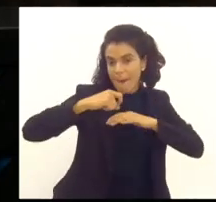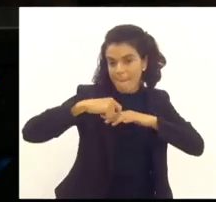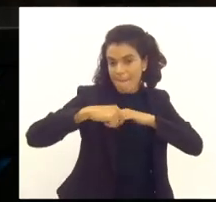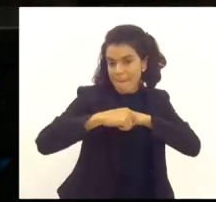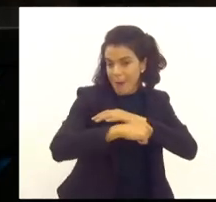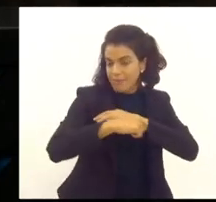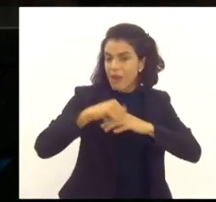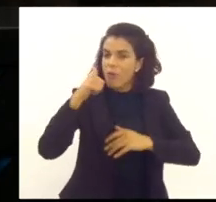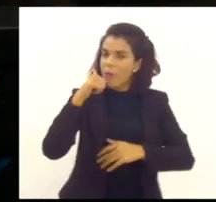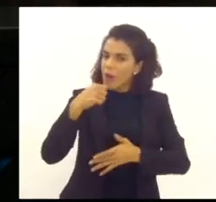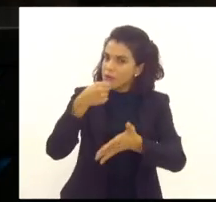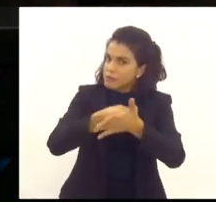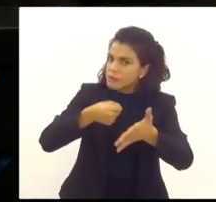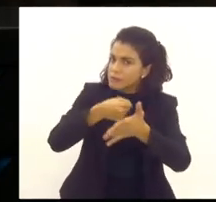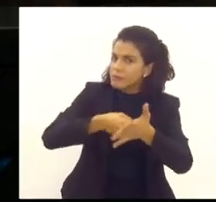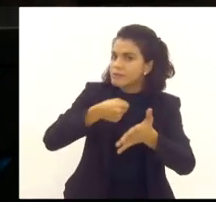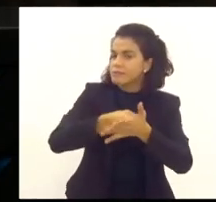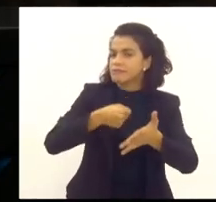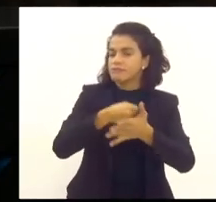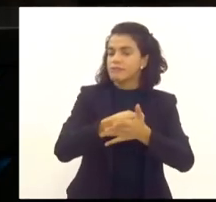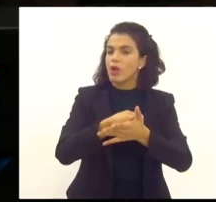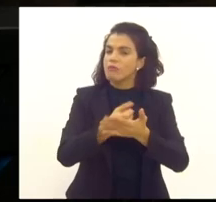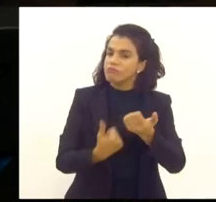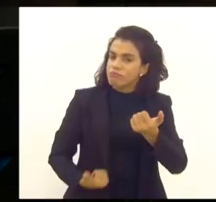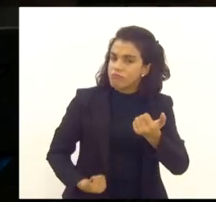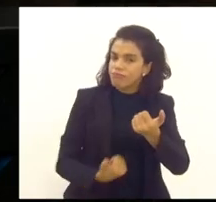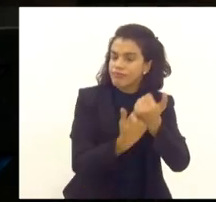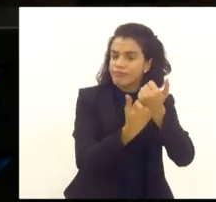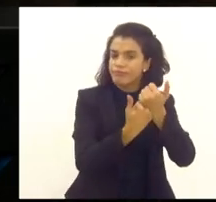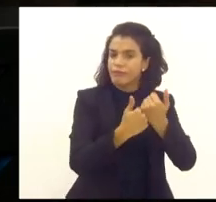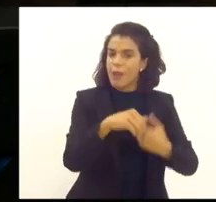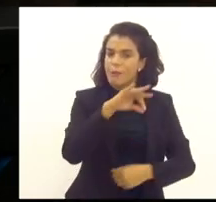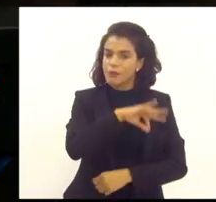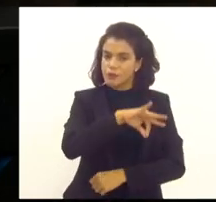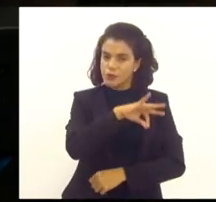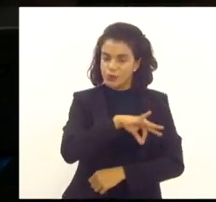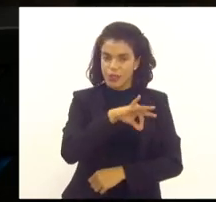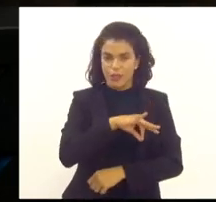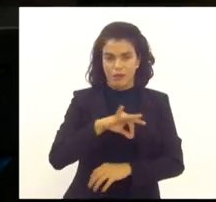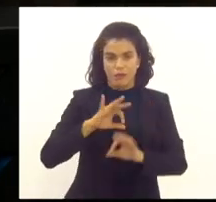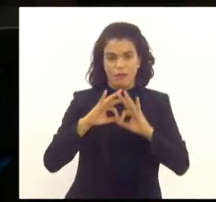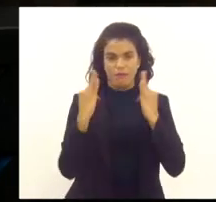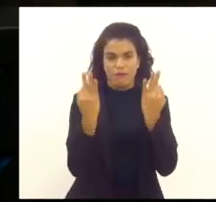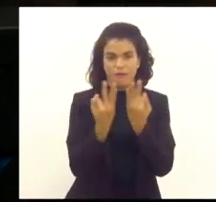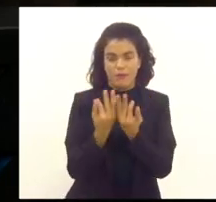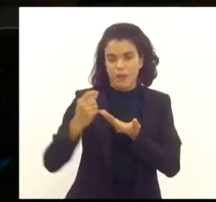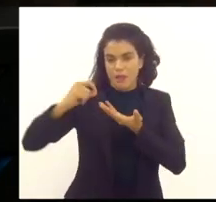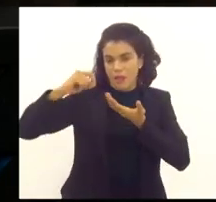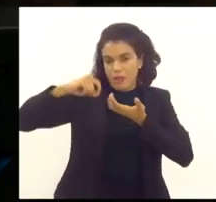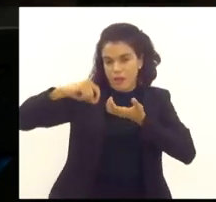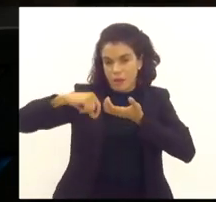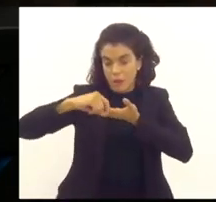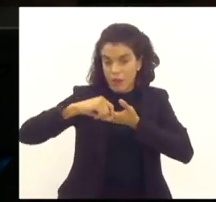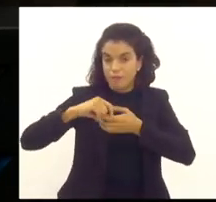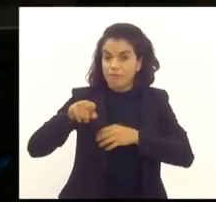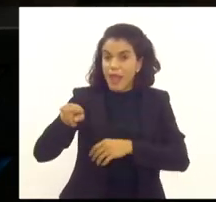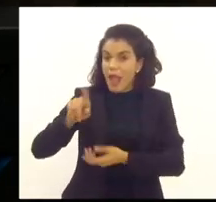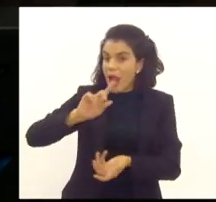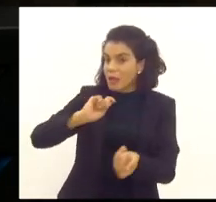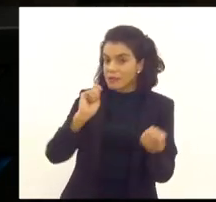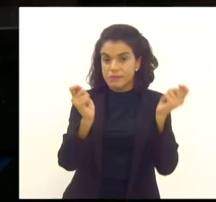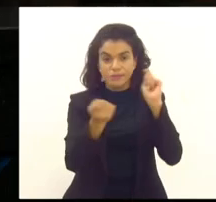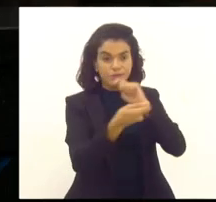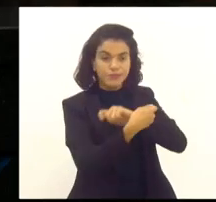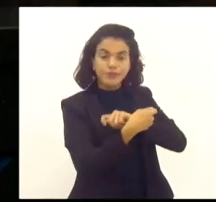que lutava pelo sustento das famílias quilombolas e ela se tornou um